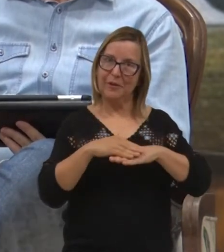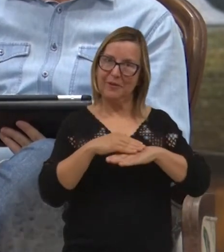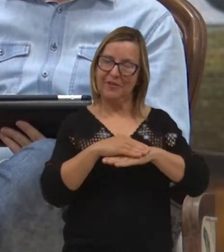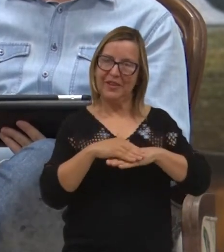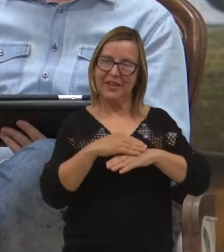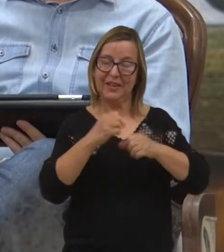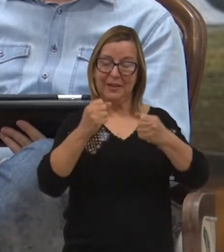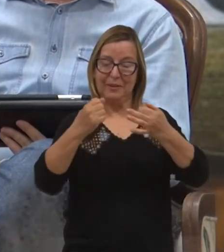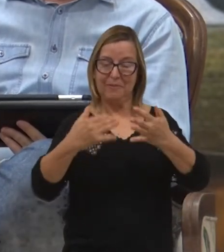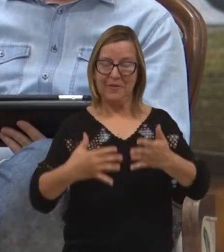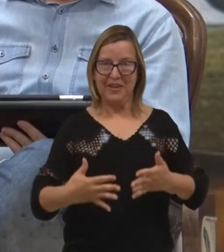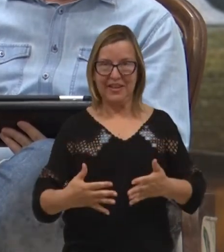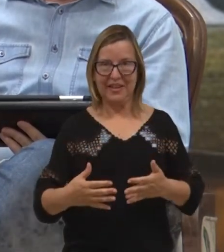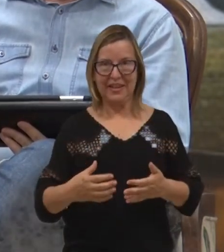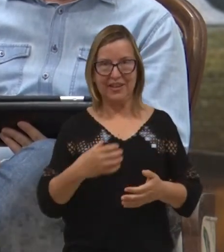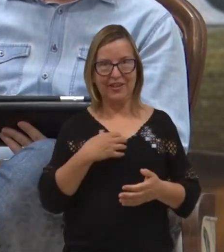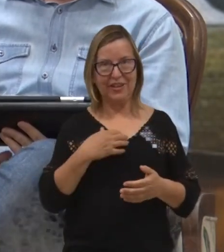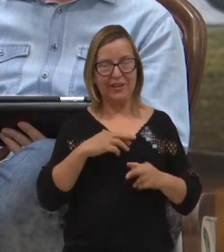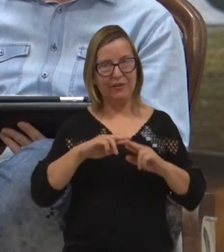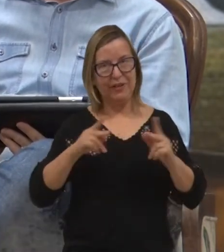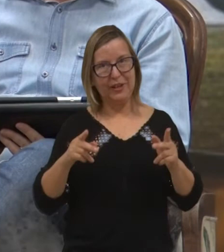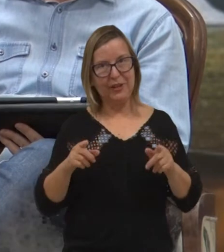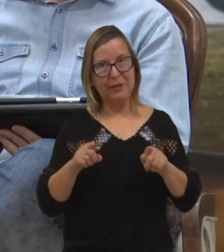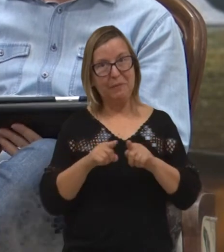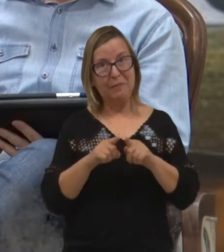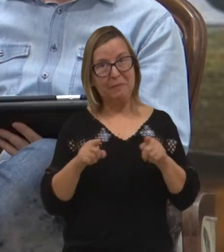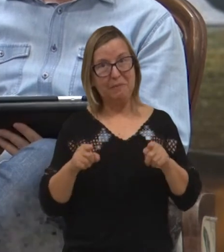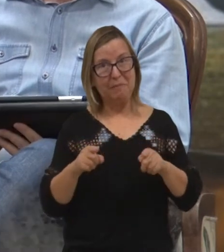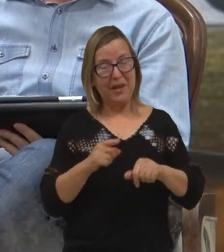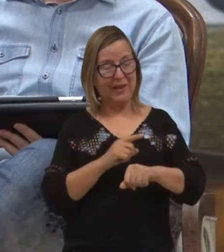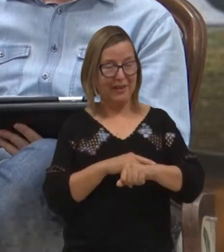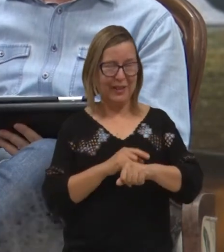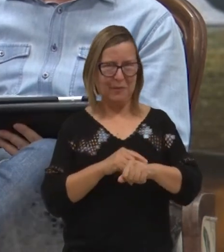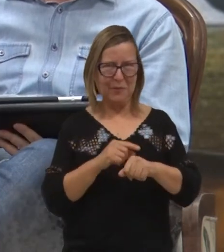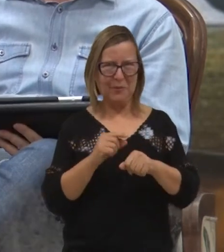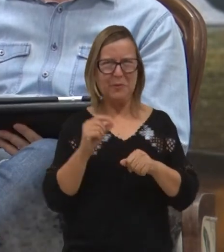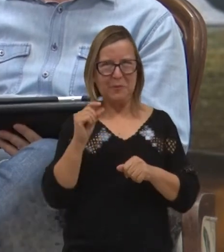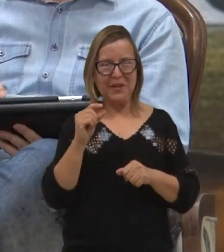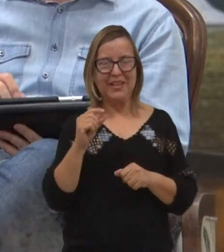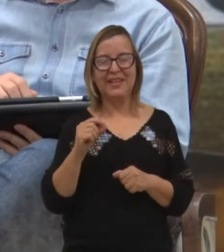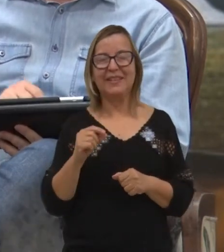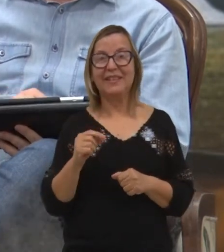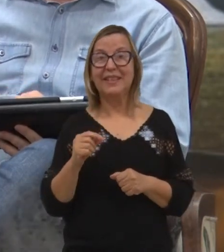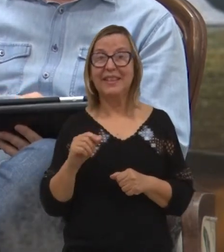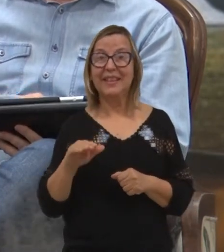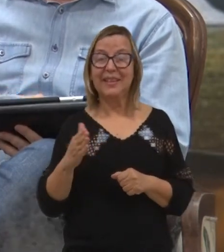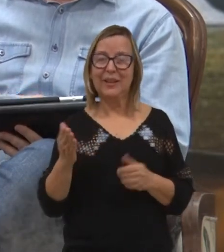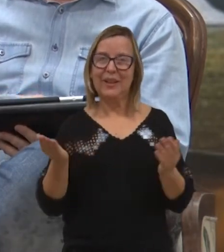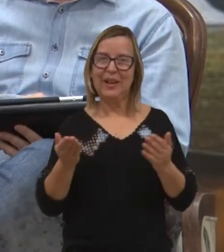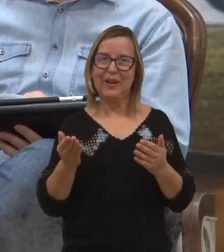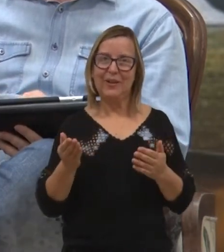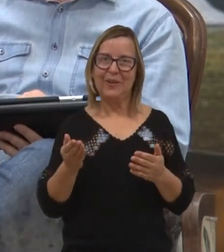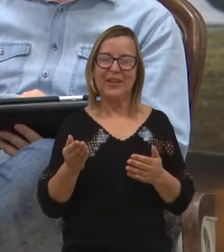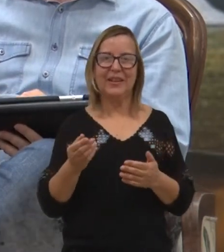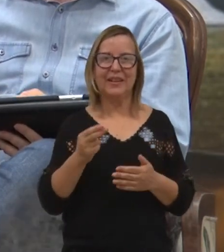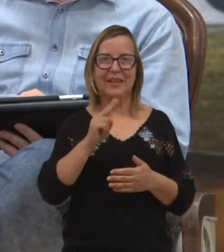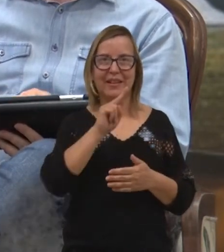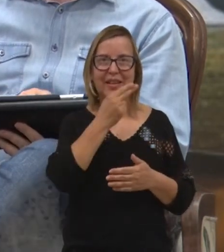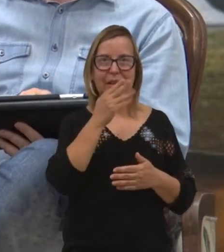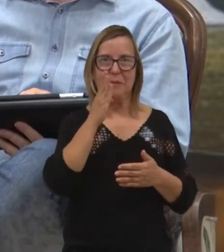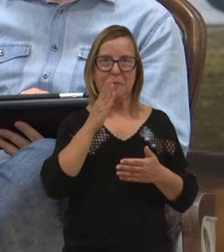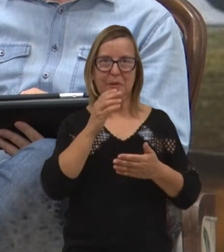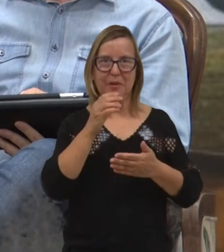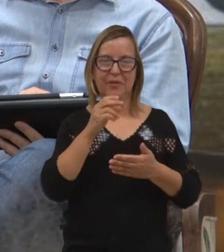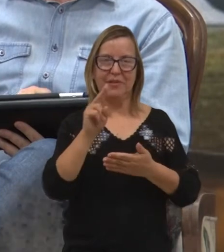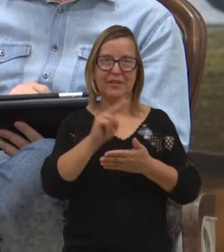maneiras, mas nosso tempo não permite. Então eu gostaria de que nós fôssemos para Hebreus, a carta de Hebreus, aos Hebreus,